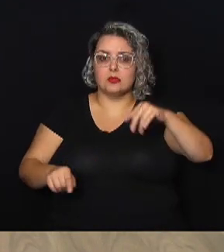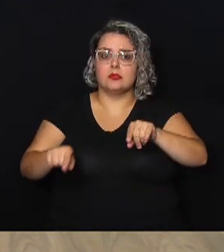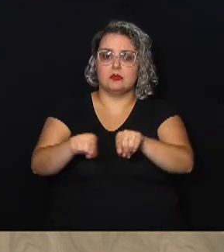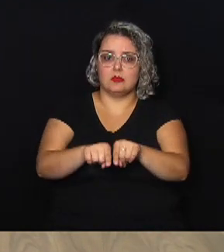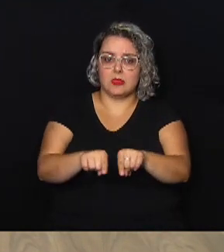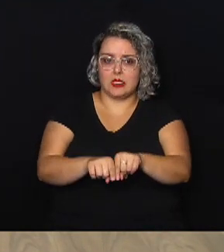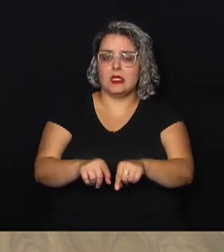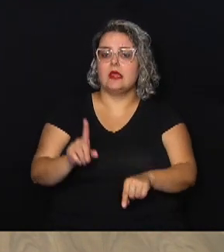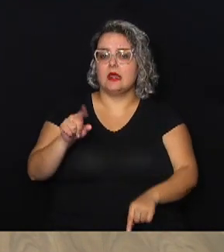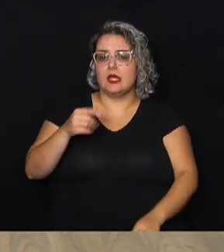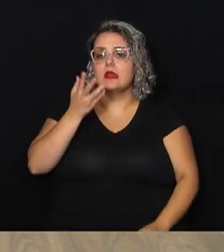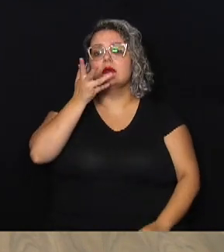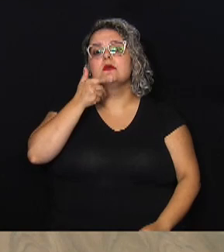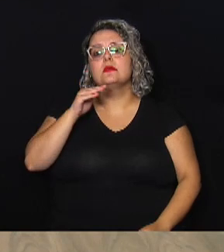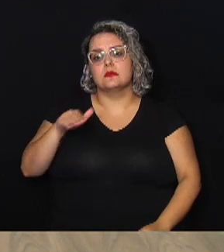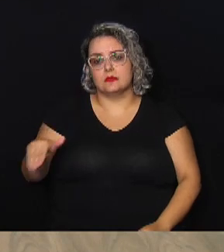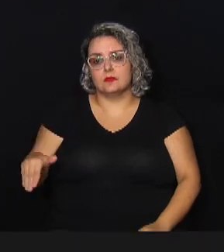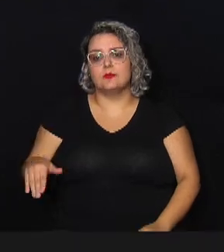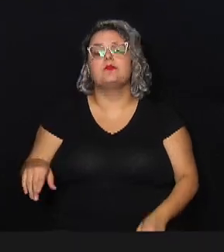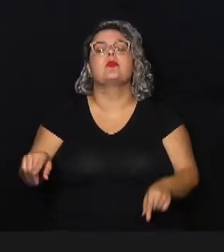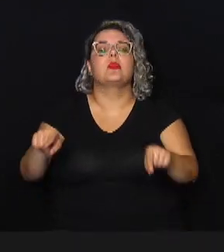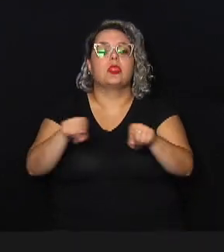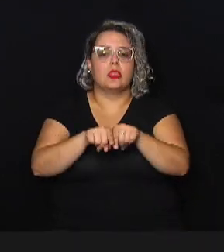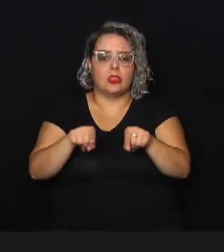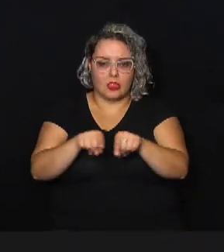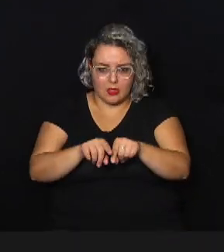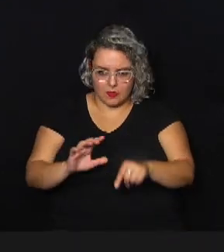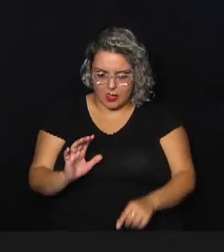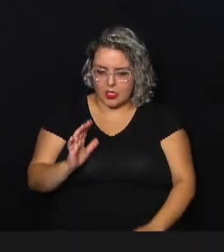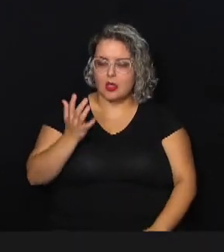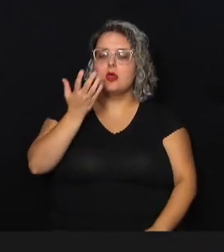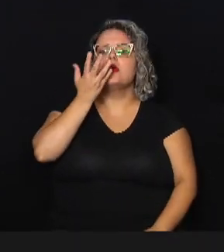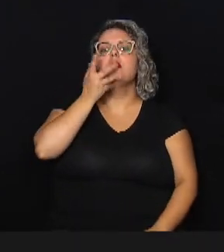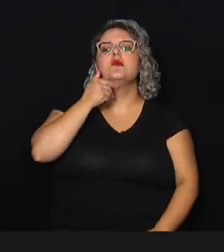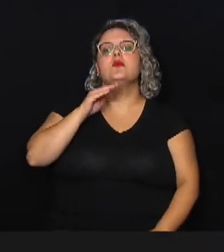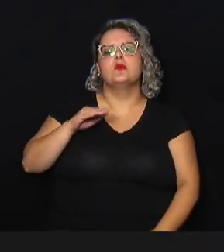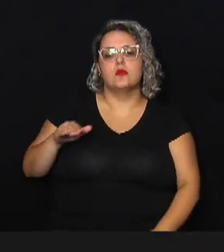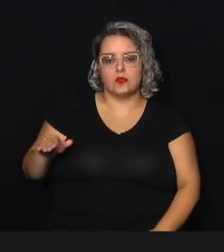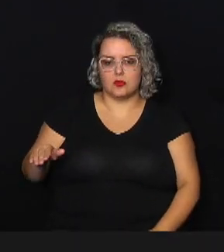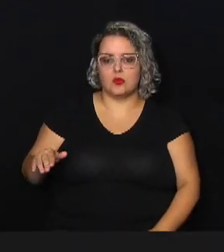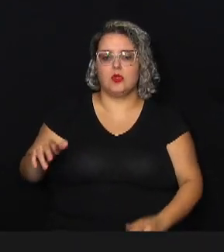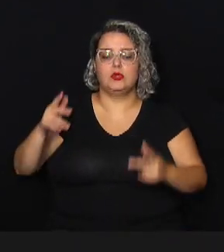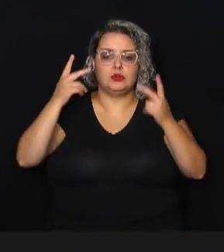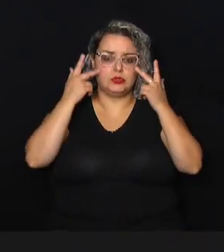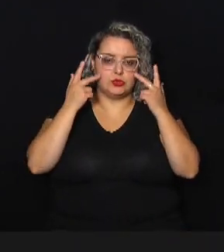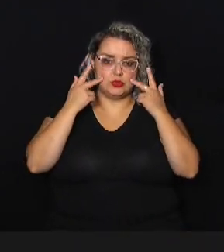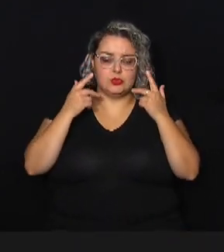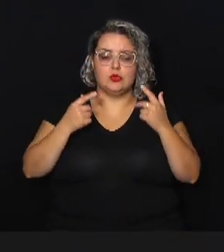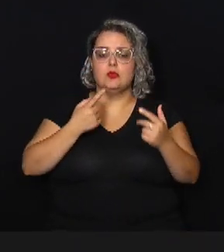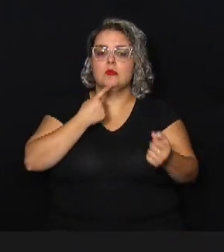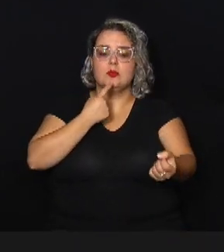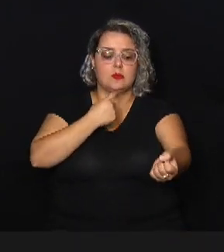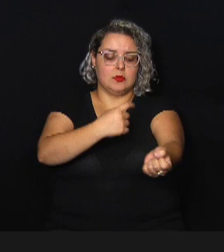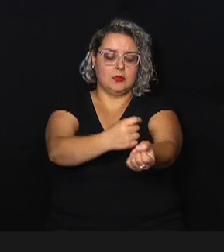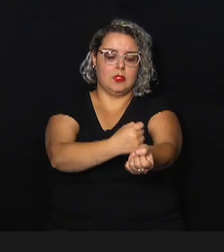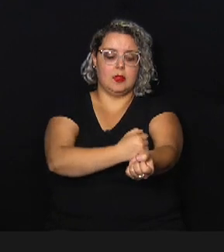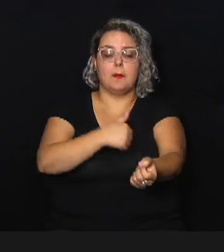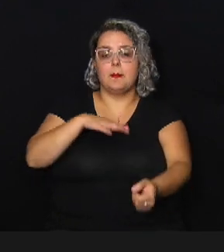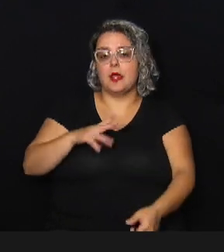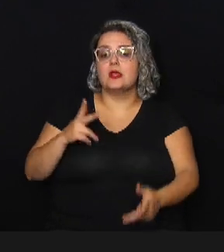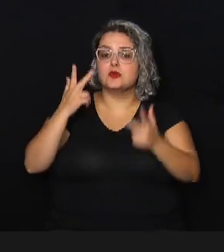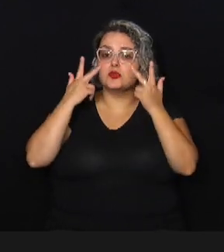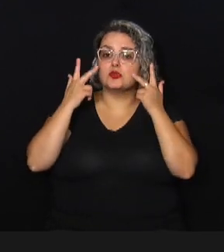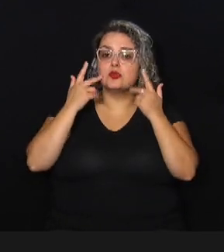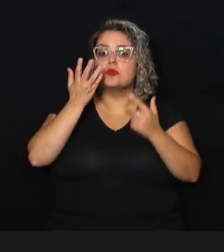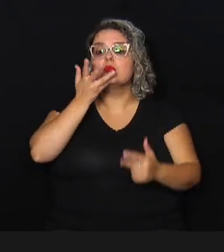nas crianças? Também aparece nas crianças. Normalmente, a leucemia mais comum da criança é